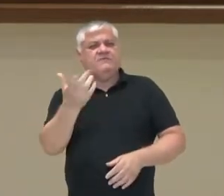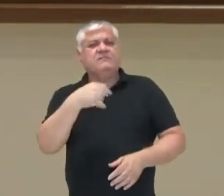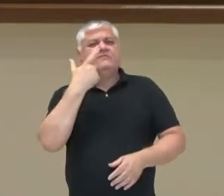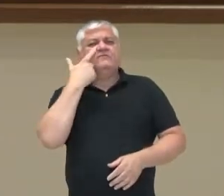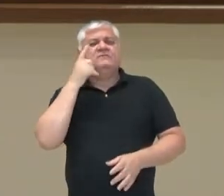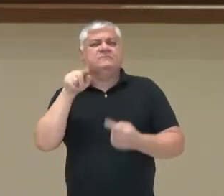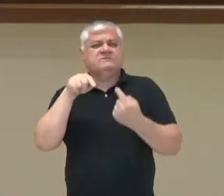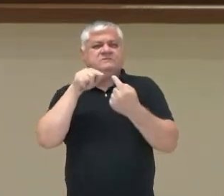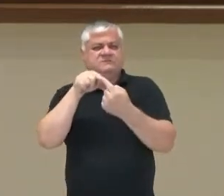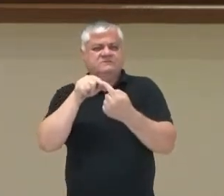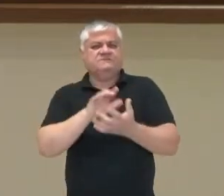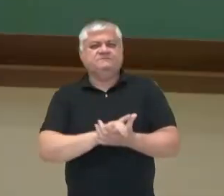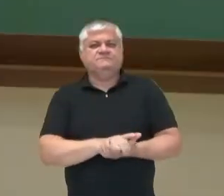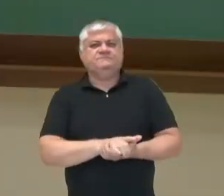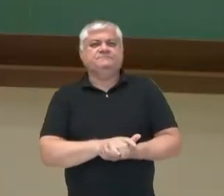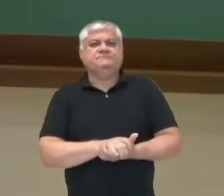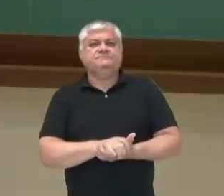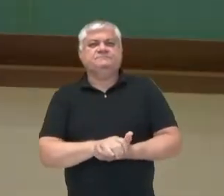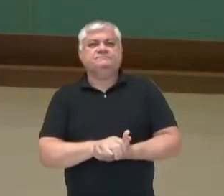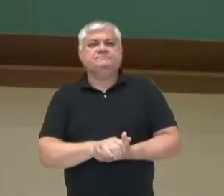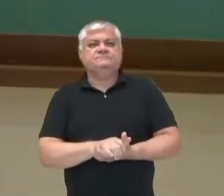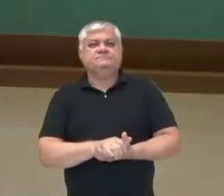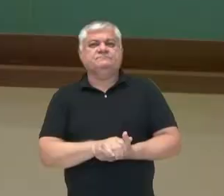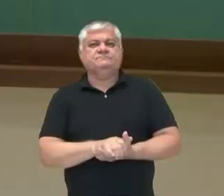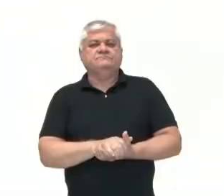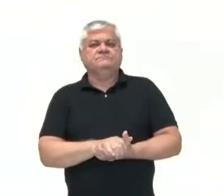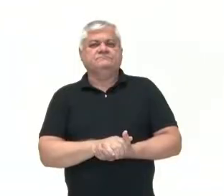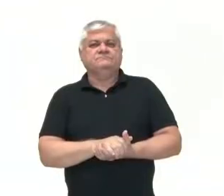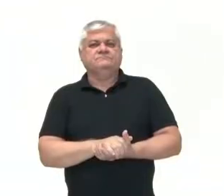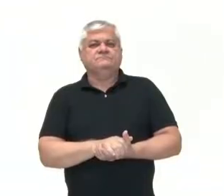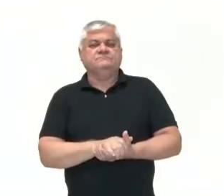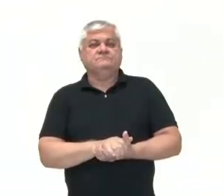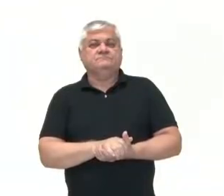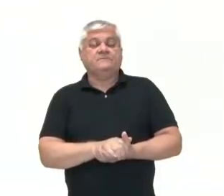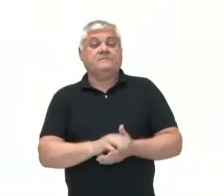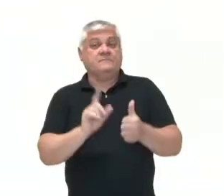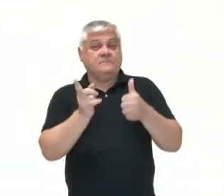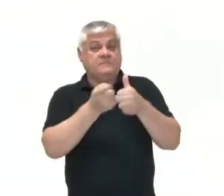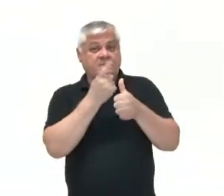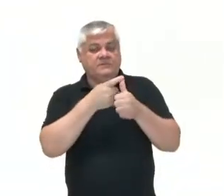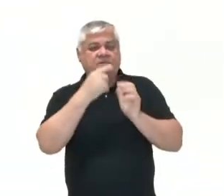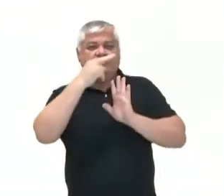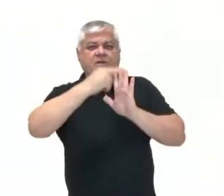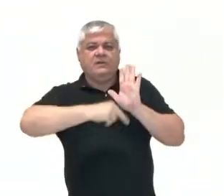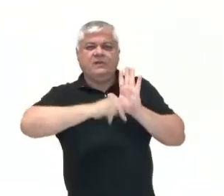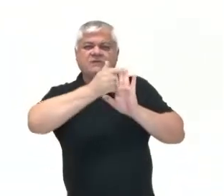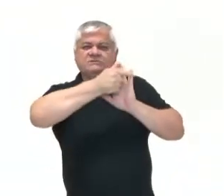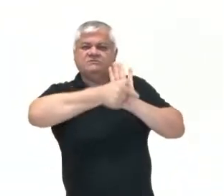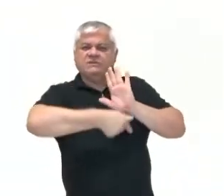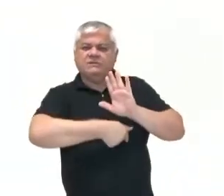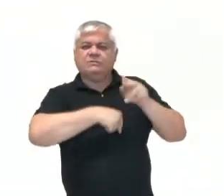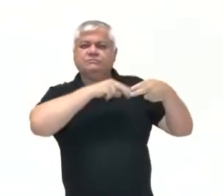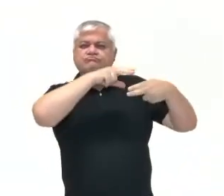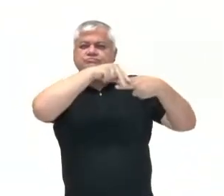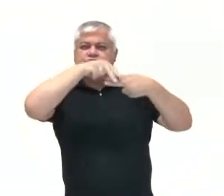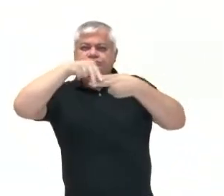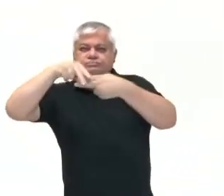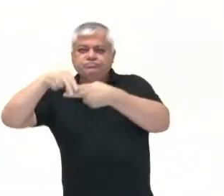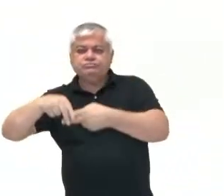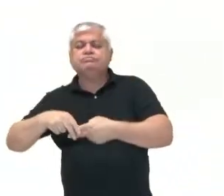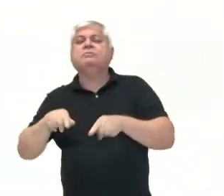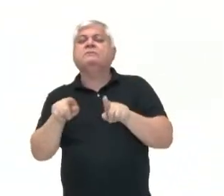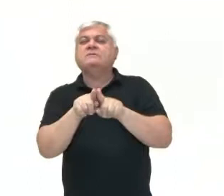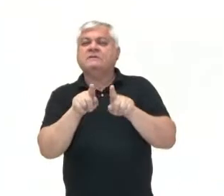nossos objetivos? Acompanhe comigo. Vamos fazer a leitura do gênero cordel,